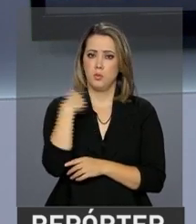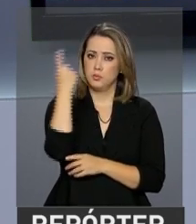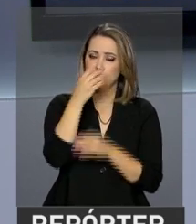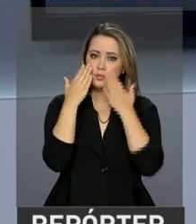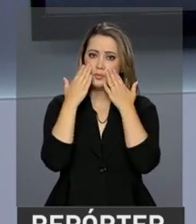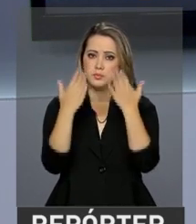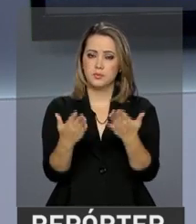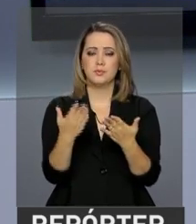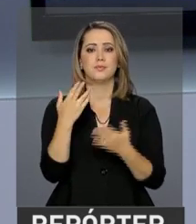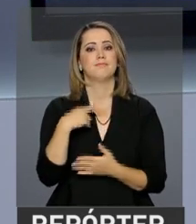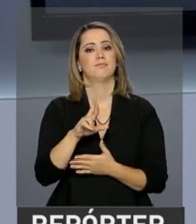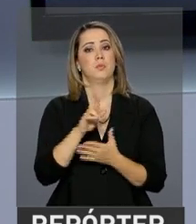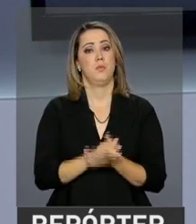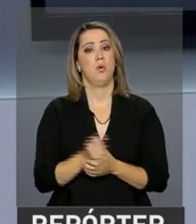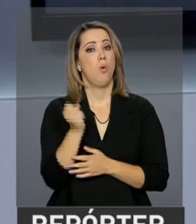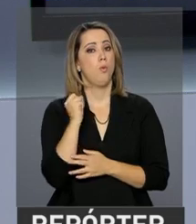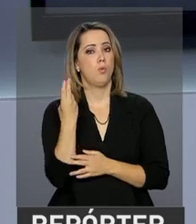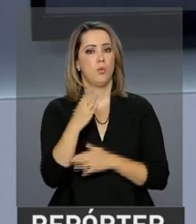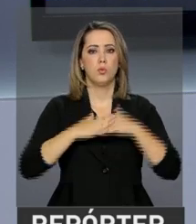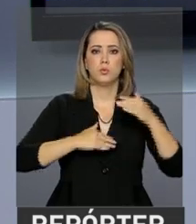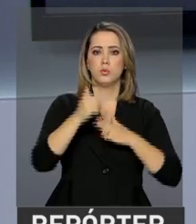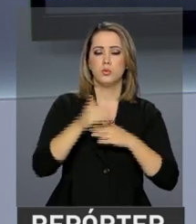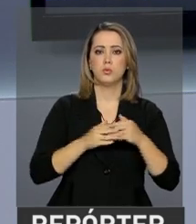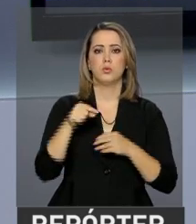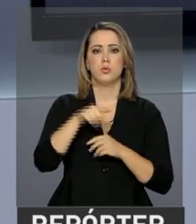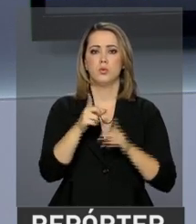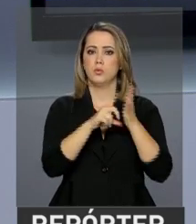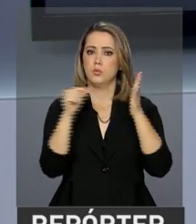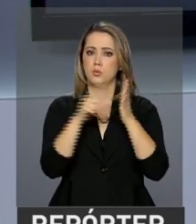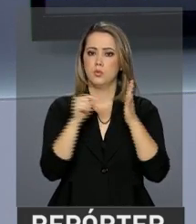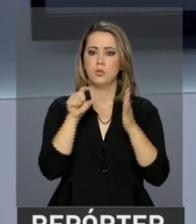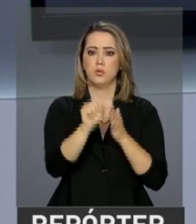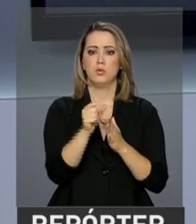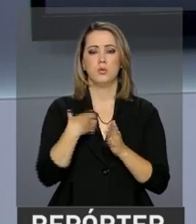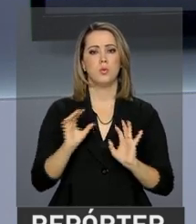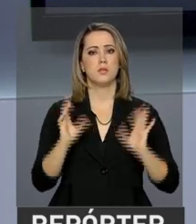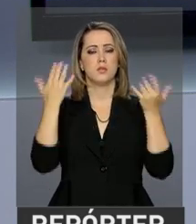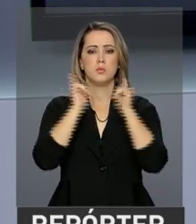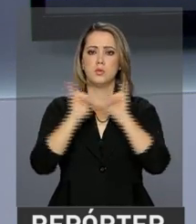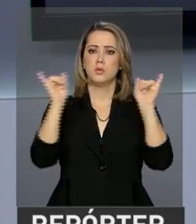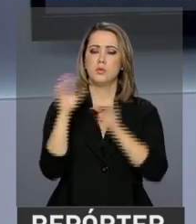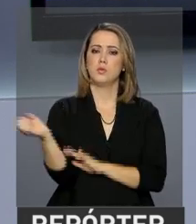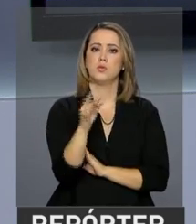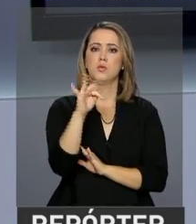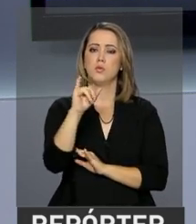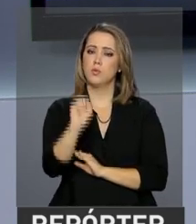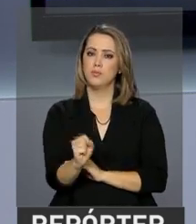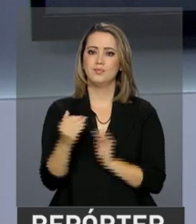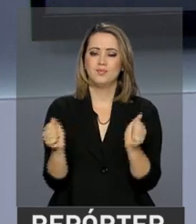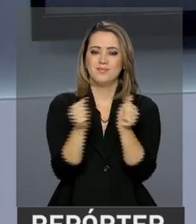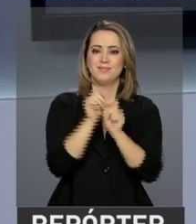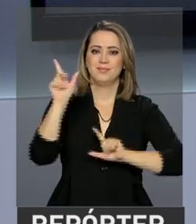hora na nossa próxima edição ou a qualquer momento direto do Palácio do Planalto com a cerimônia de lançamento do novo Fi